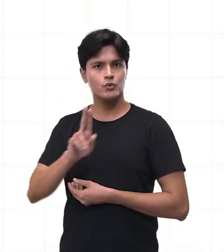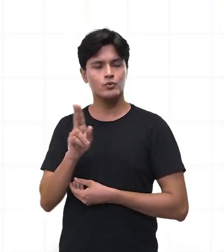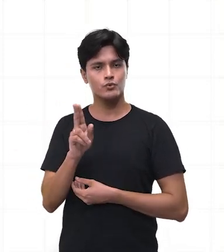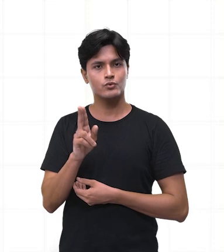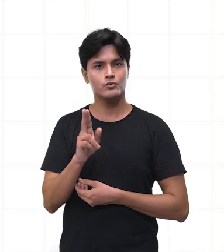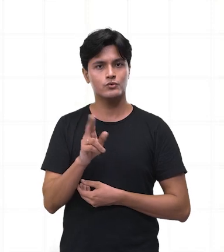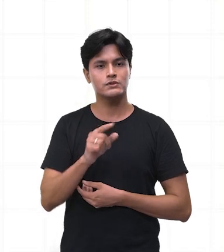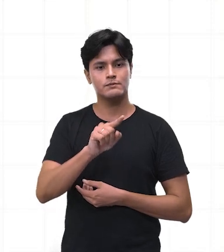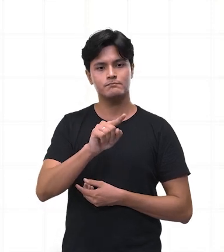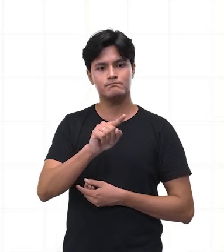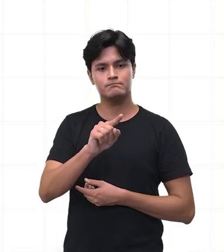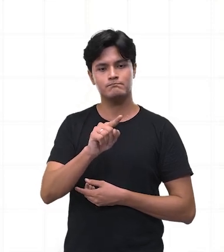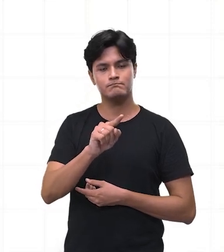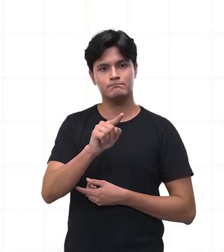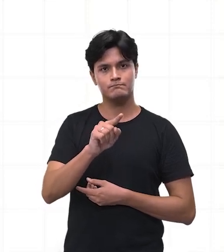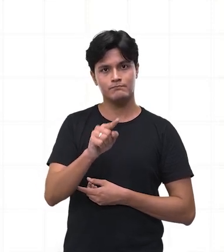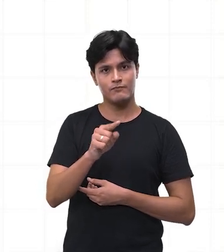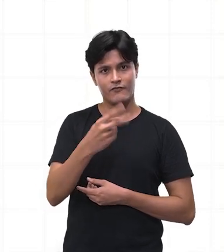que é o 20, ó.